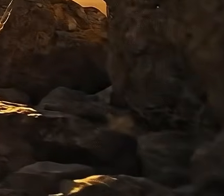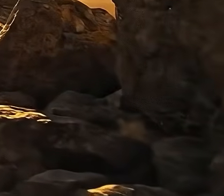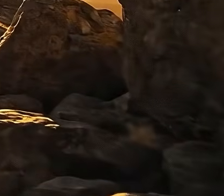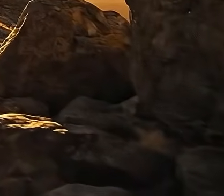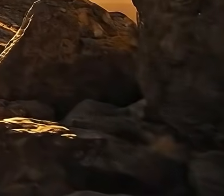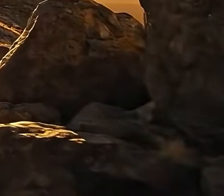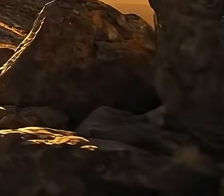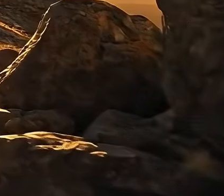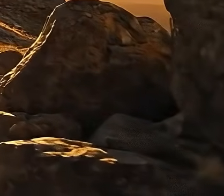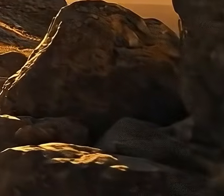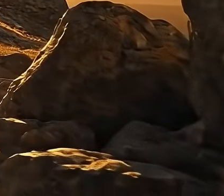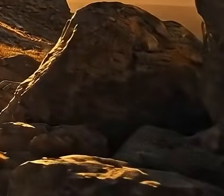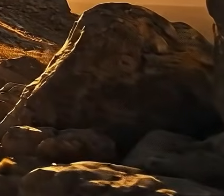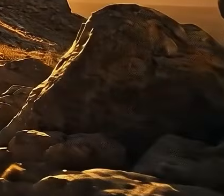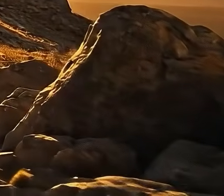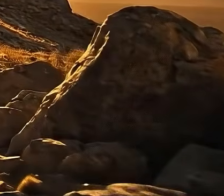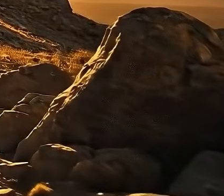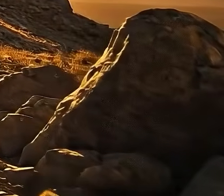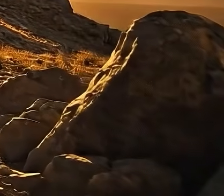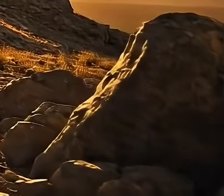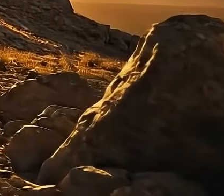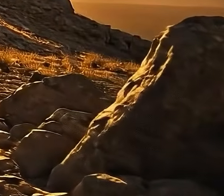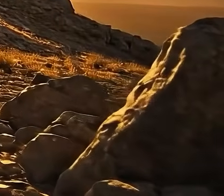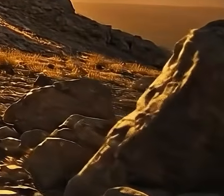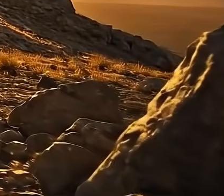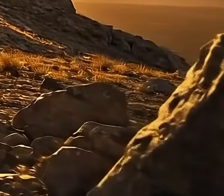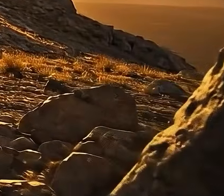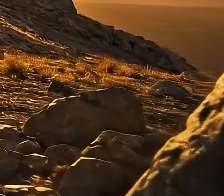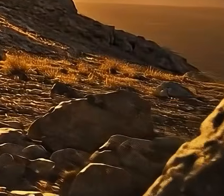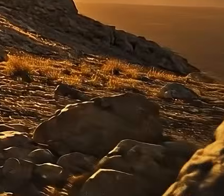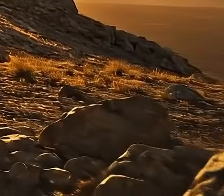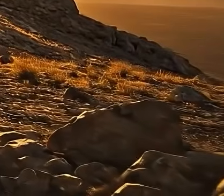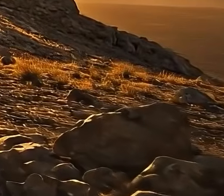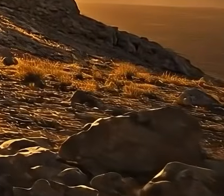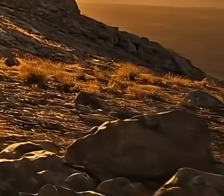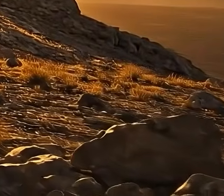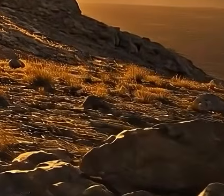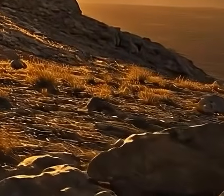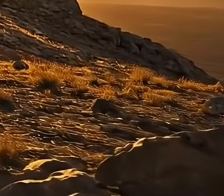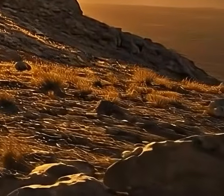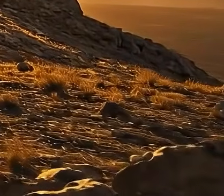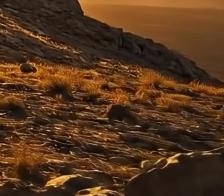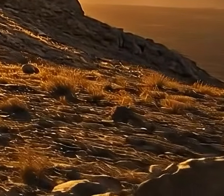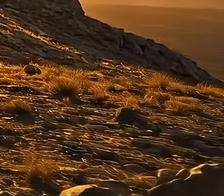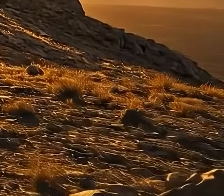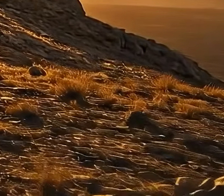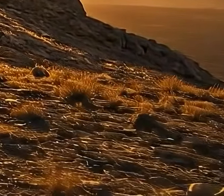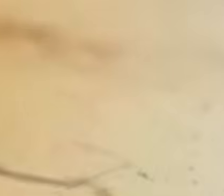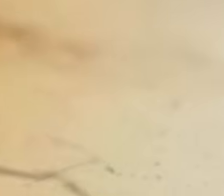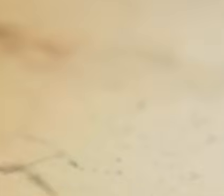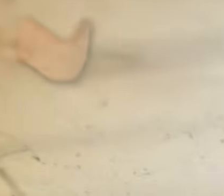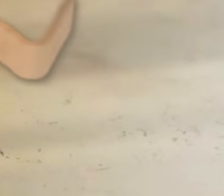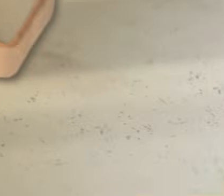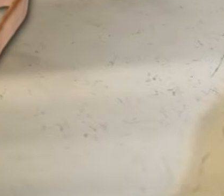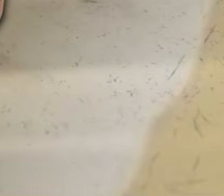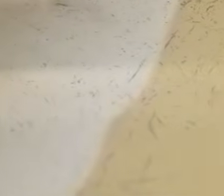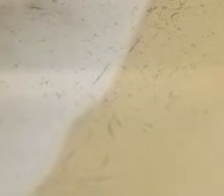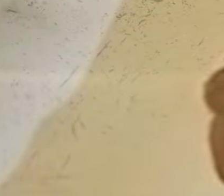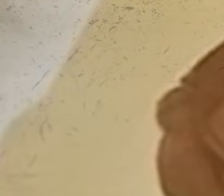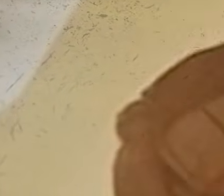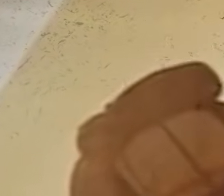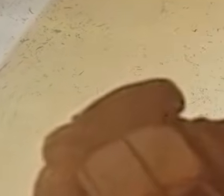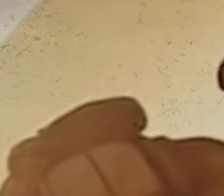eterno continuou. Ele ouviu o chamado e respondeu: Eis-me aqui.